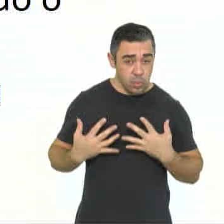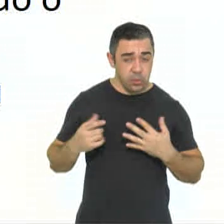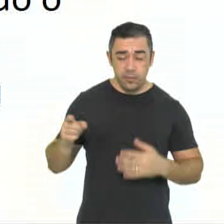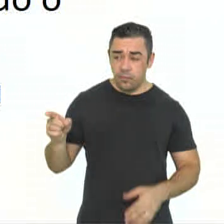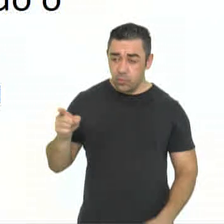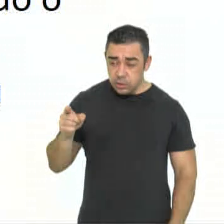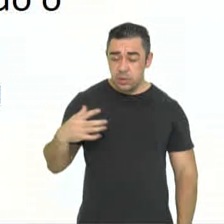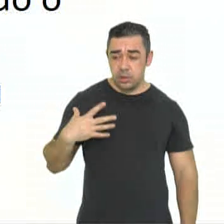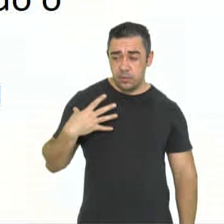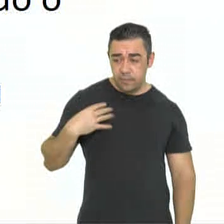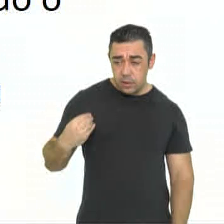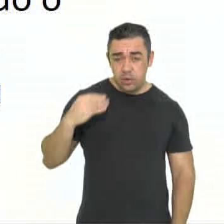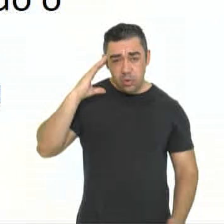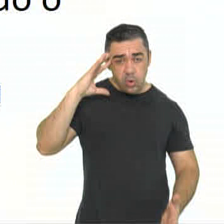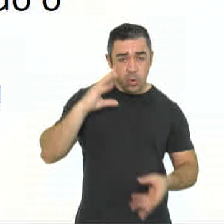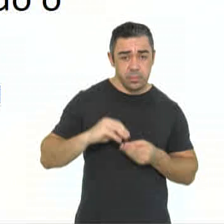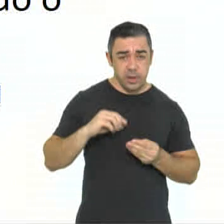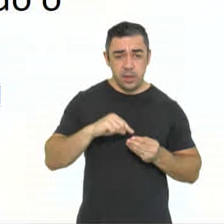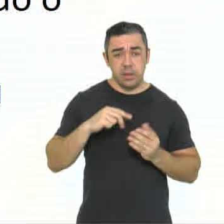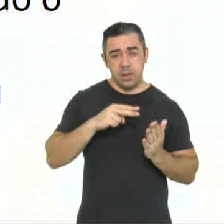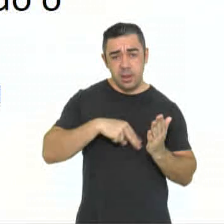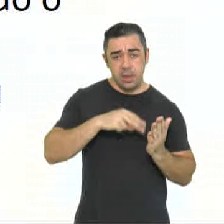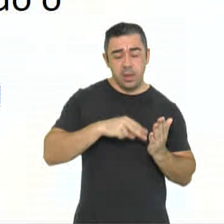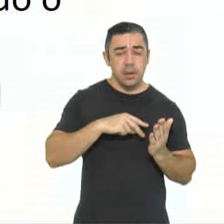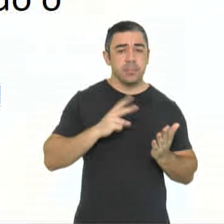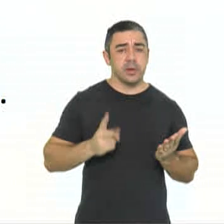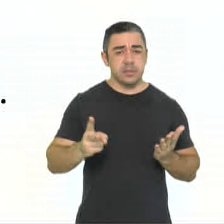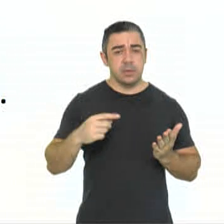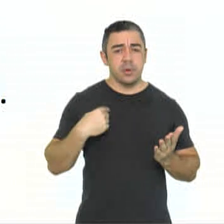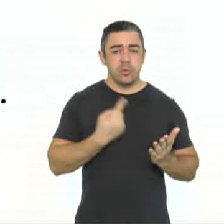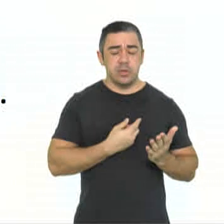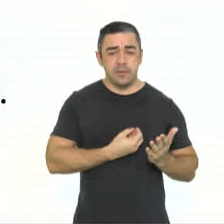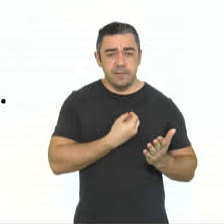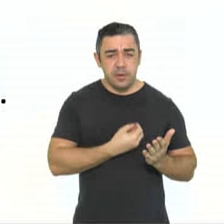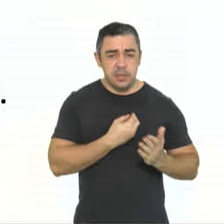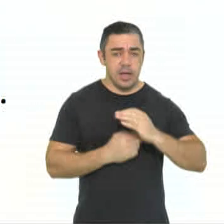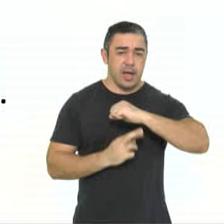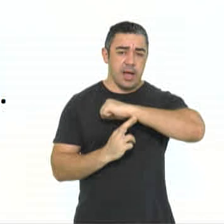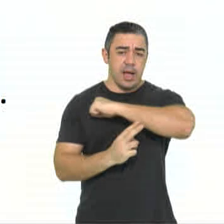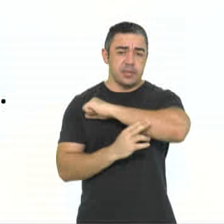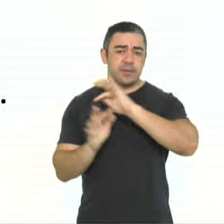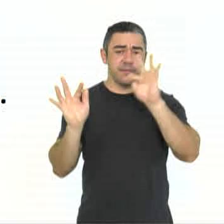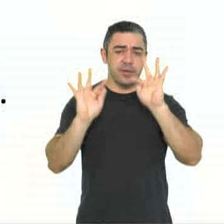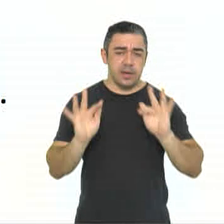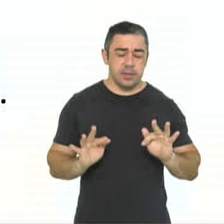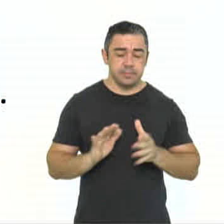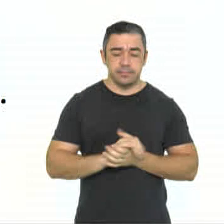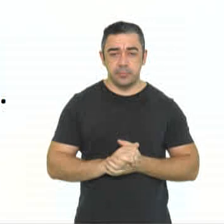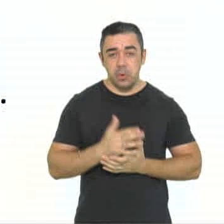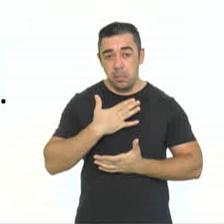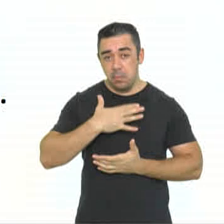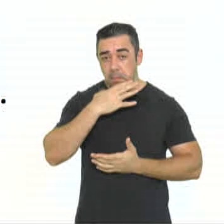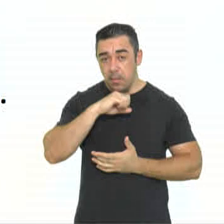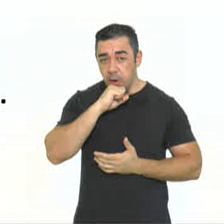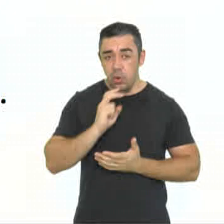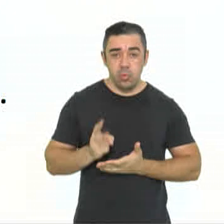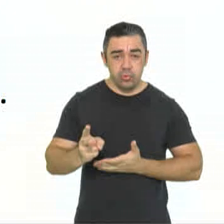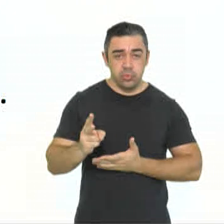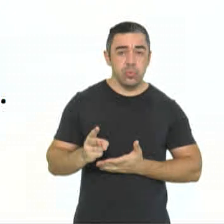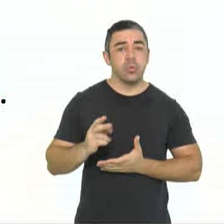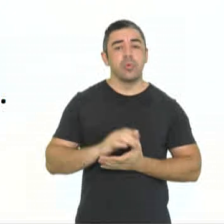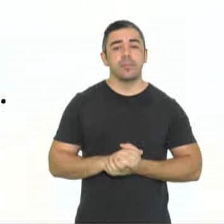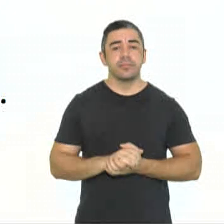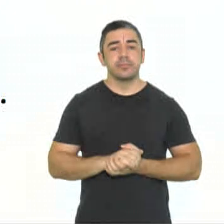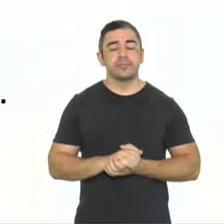teu filho o entenda, para que sempre a nossa raça seja feliz. Meu pai, continuou o velho